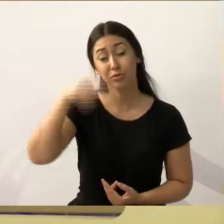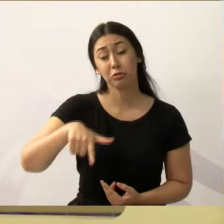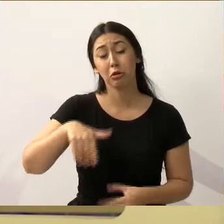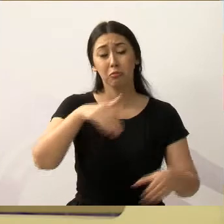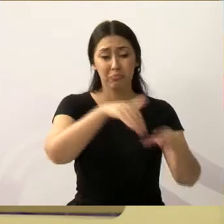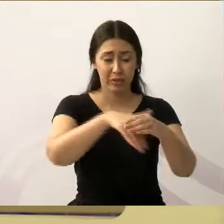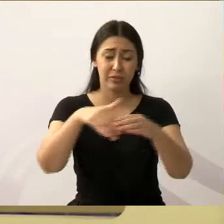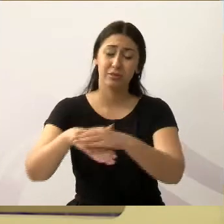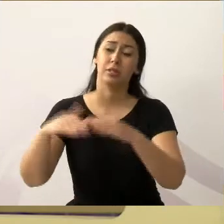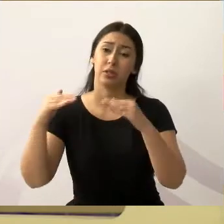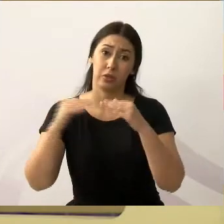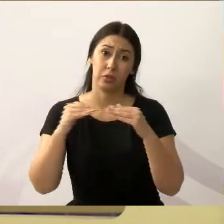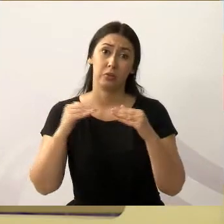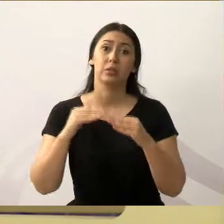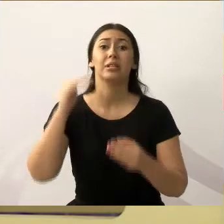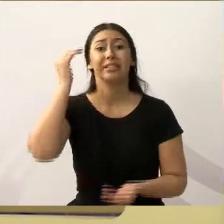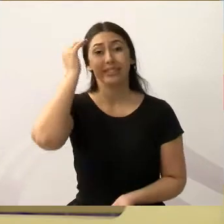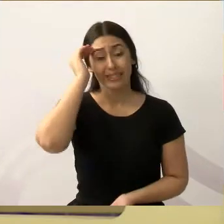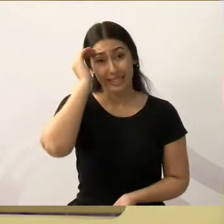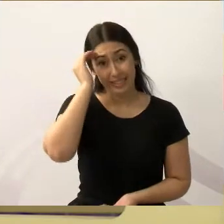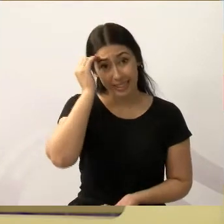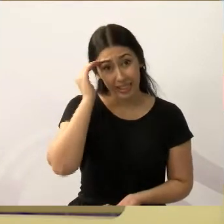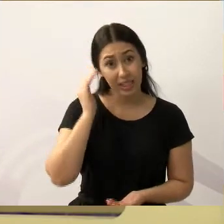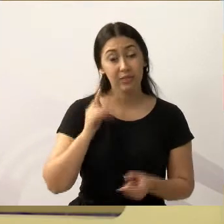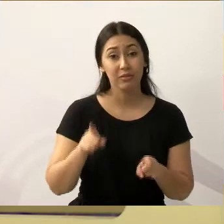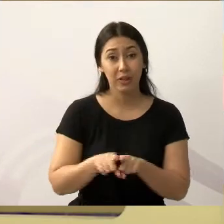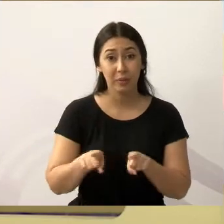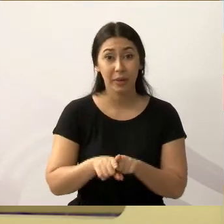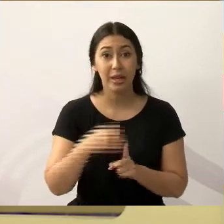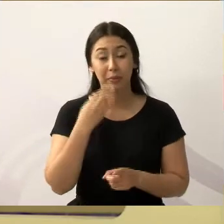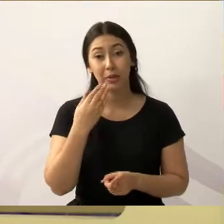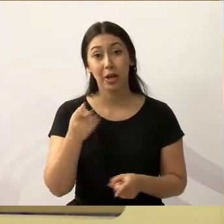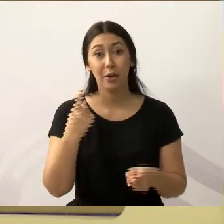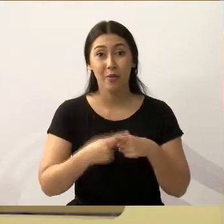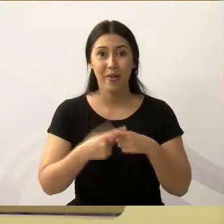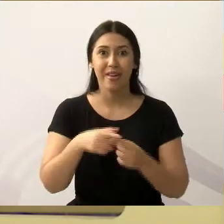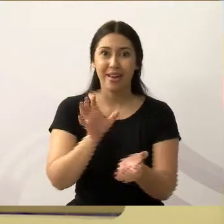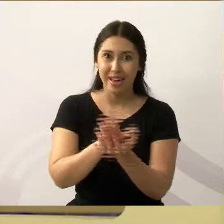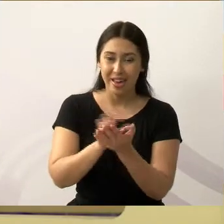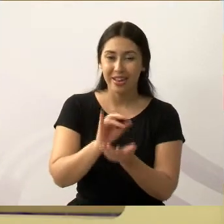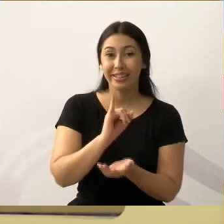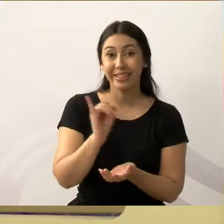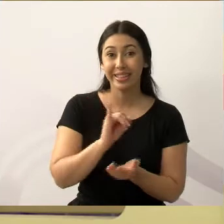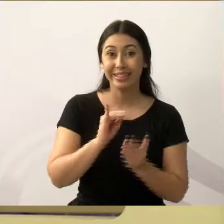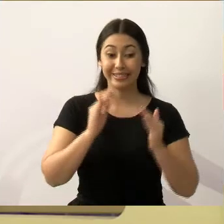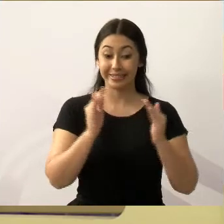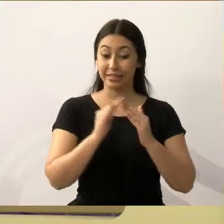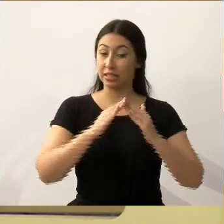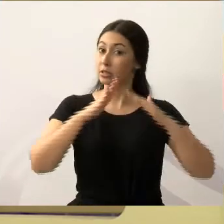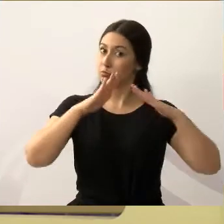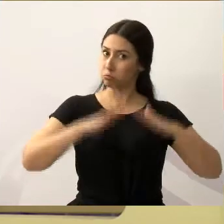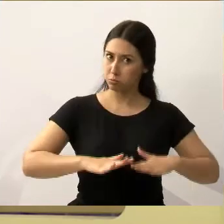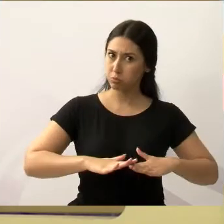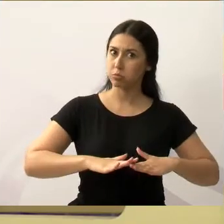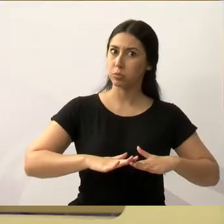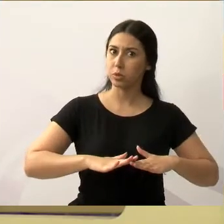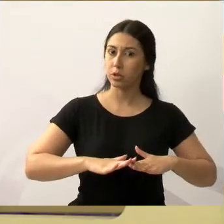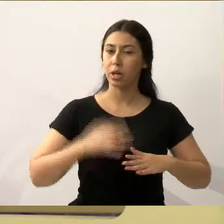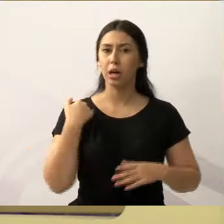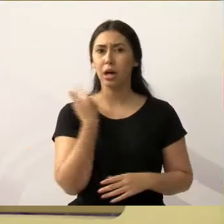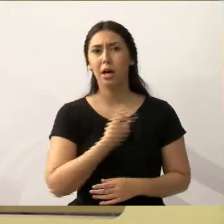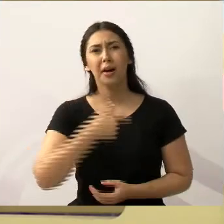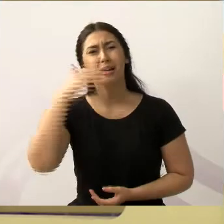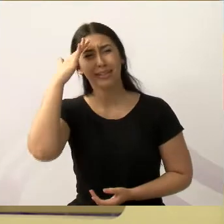entendendo sim, aproveitando o momento oportuno para pedir que Jacareí continue em casa, Nós sabemos que, no decorrer do